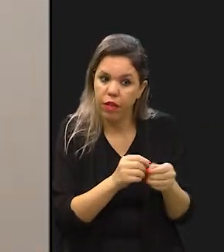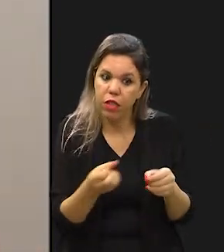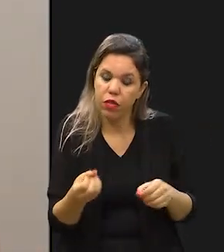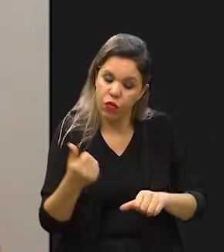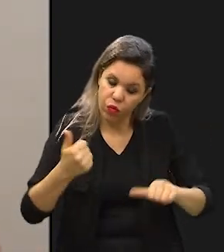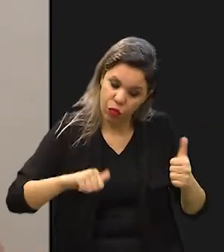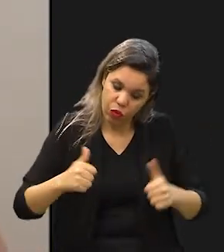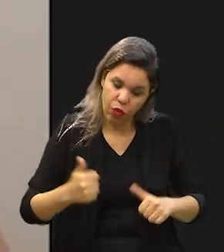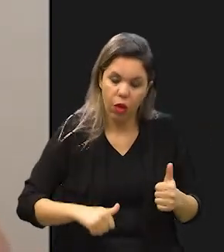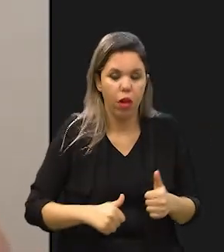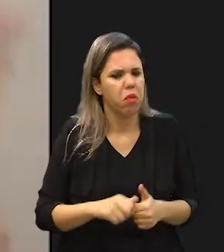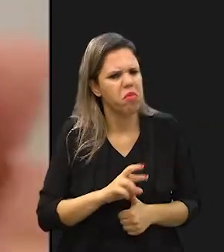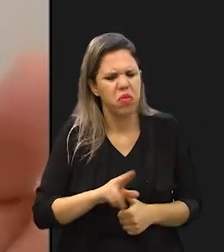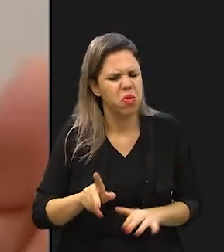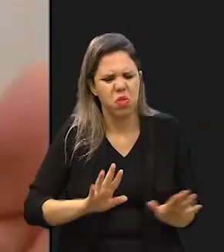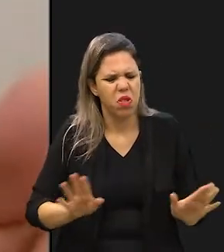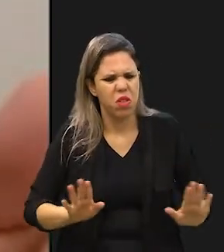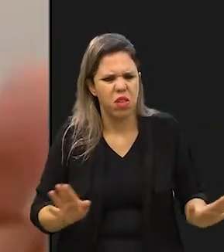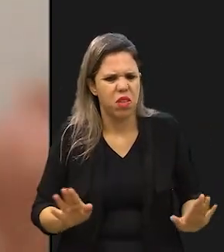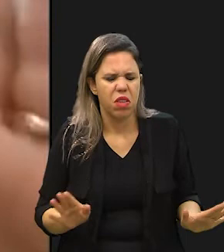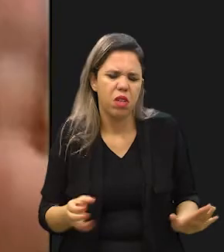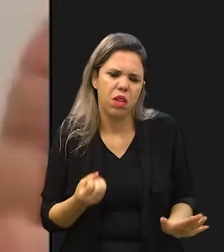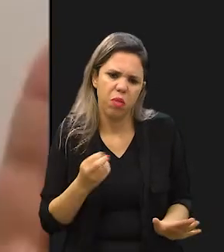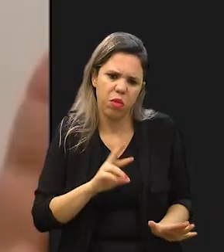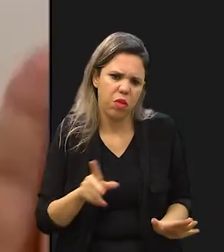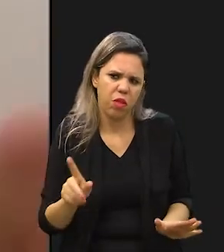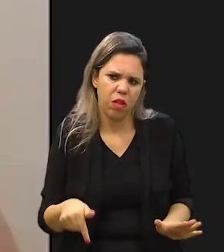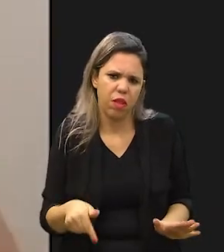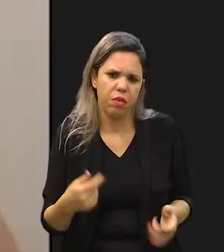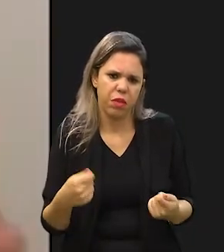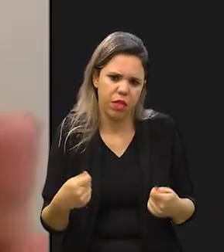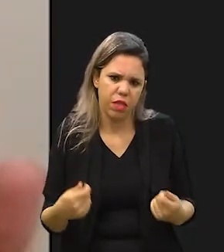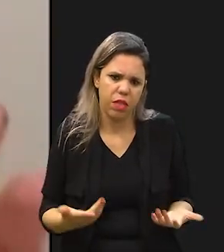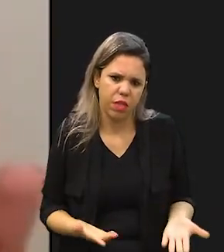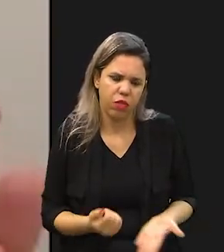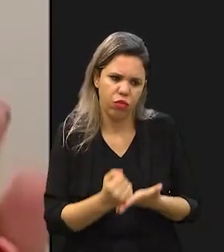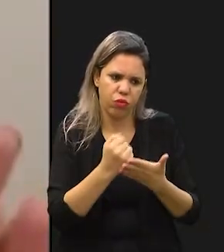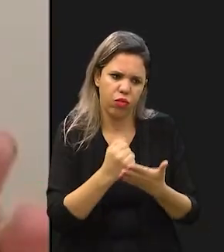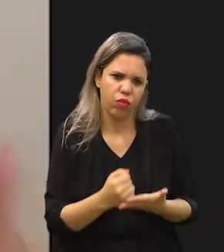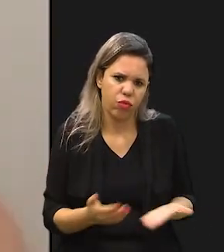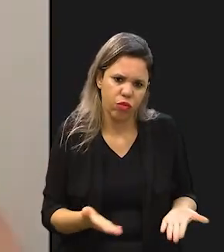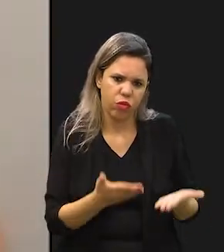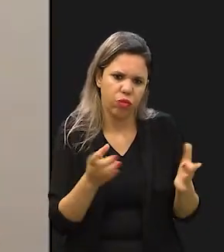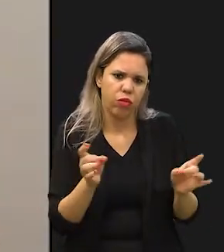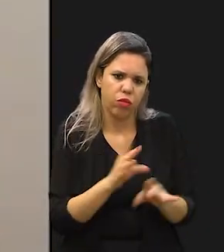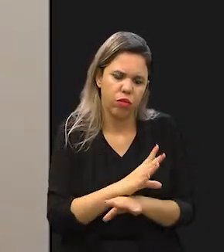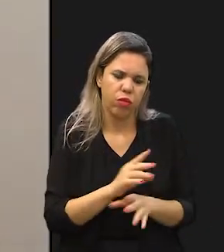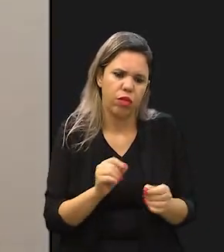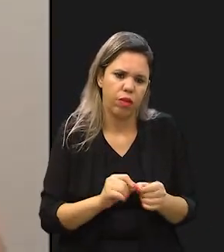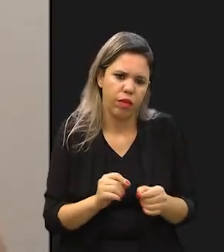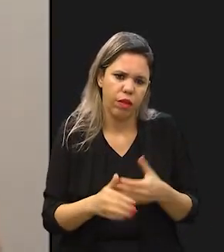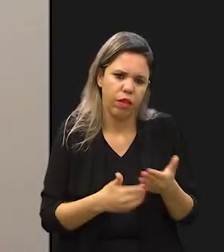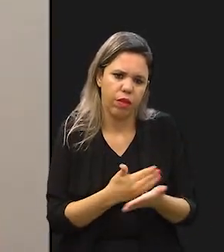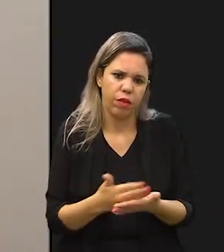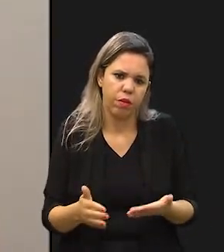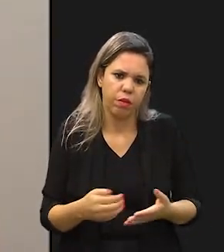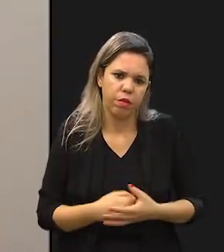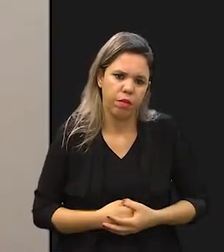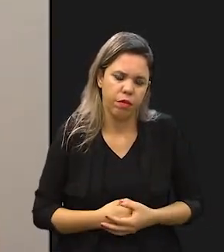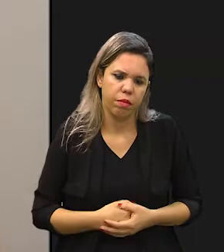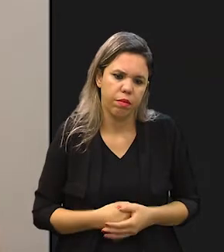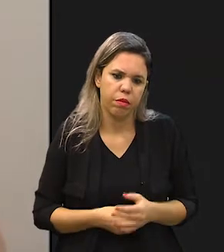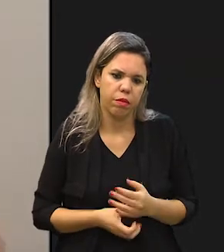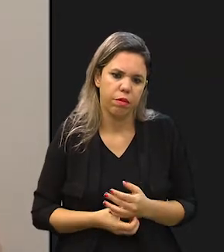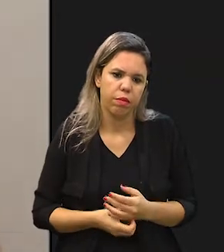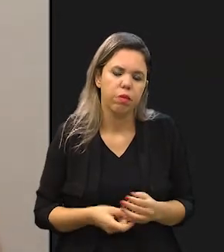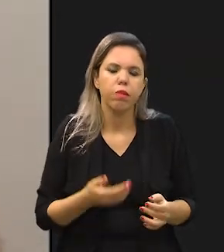uma avaliação, mesmo que não seja, né? Que bom que não é, mas se precisar de ajuda, pronto, a gente já vai dar o passo inicial,